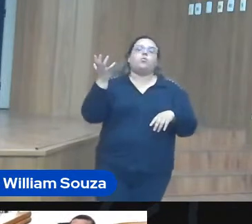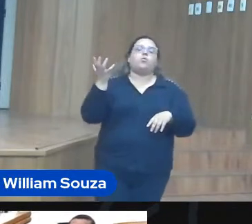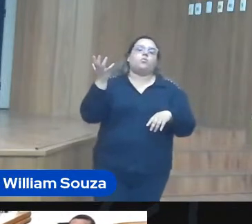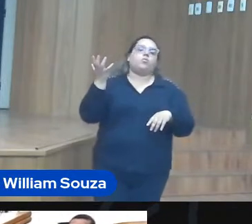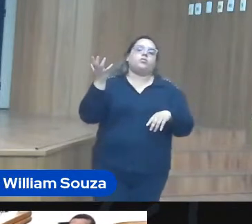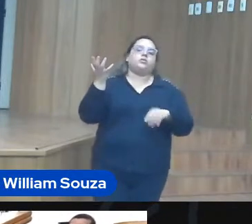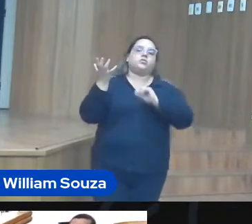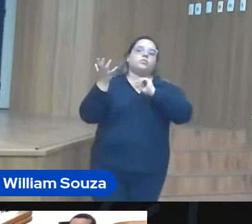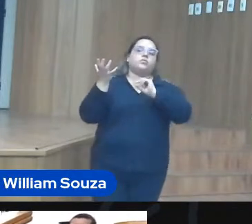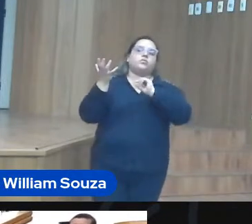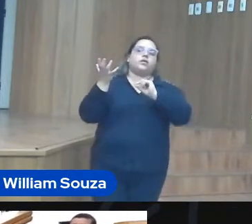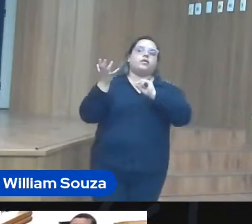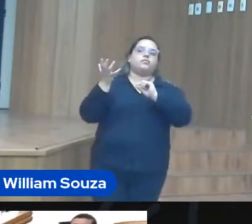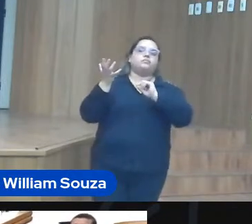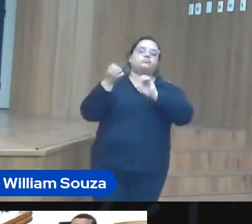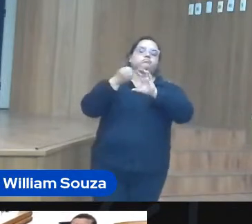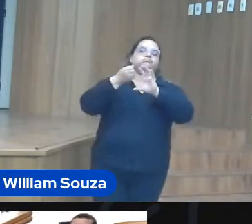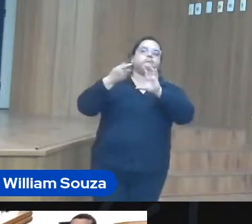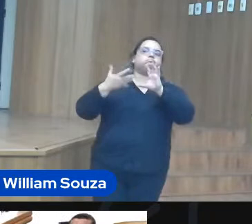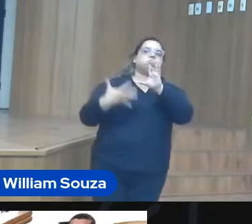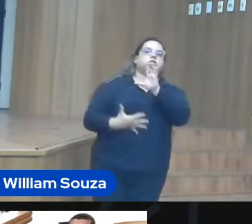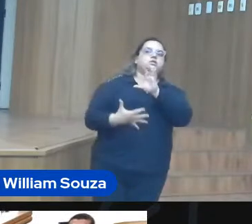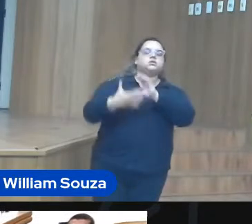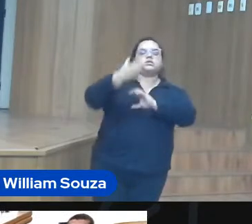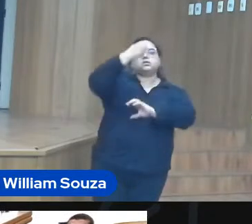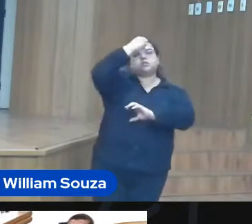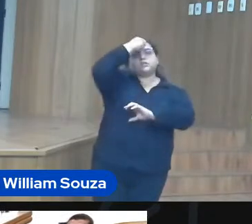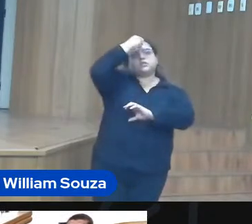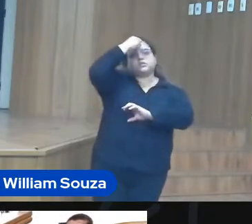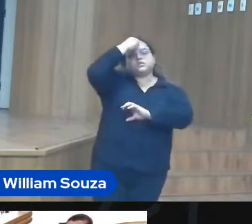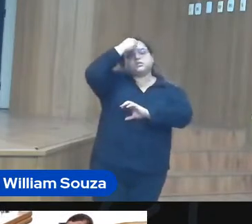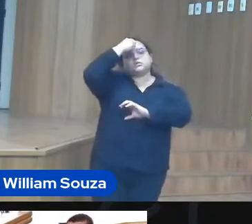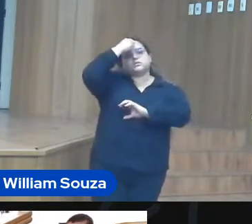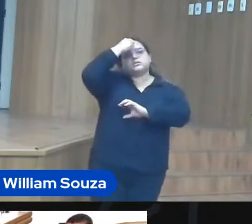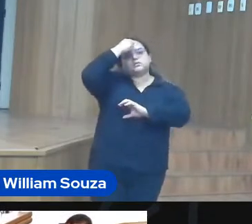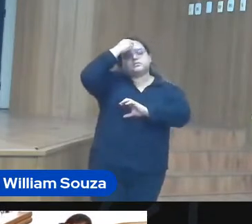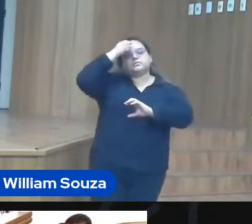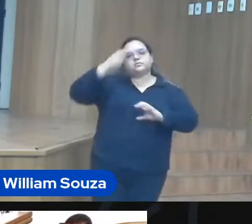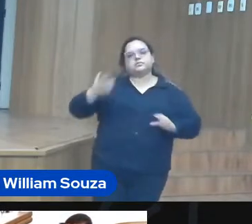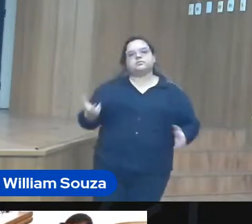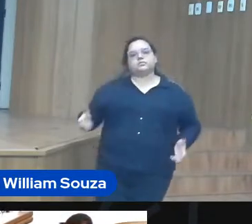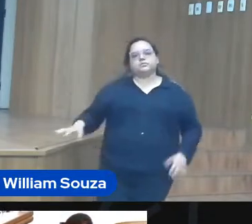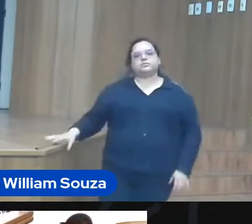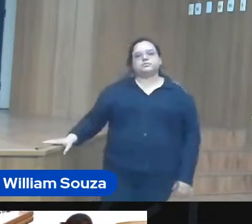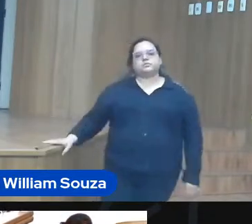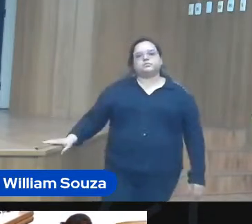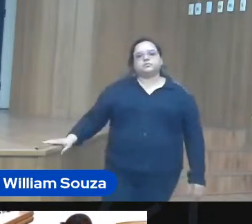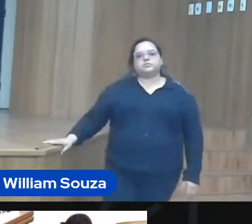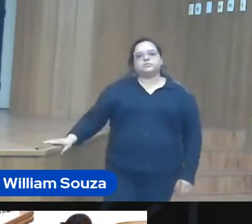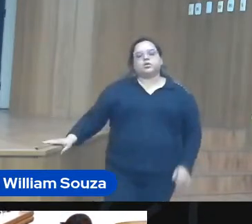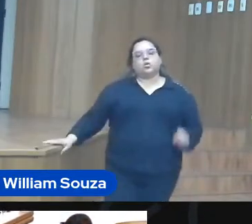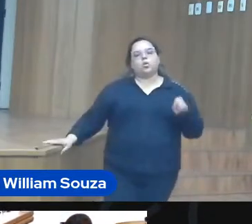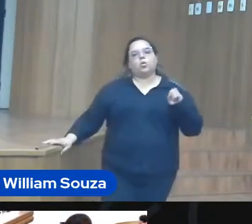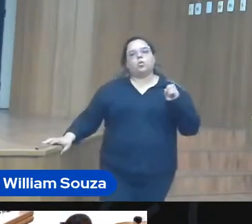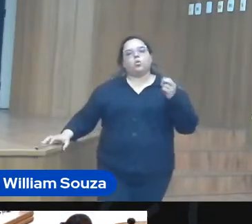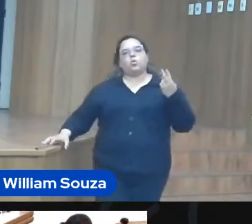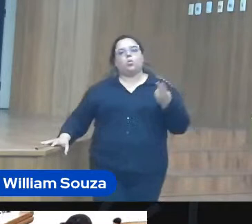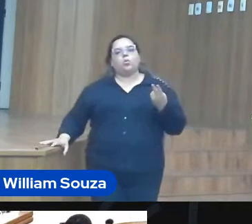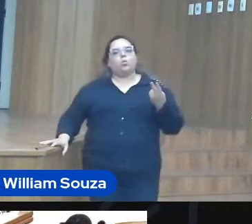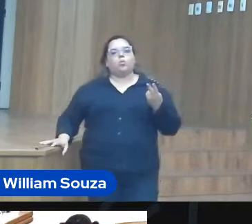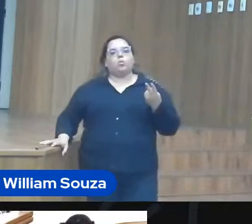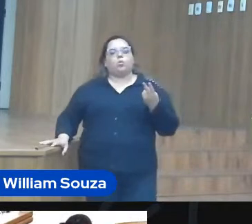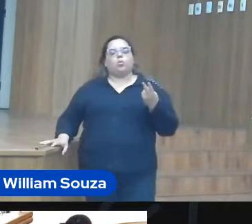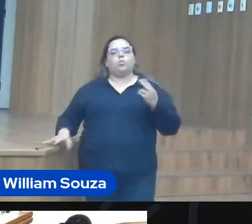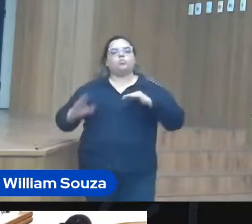o aspecto cognitivo mental que a gente pode considerar ou na questão do